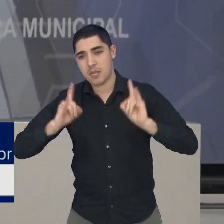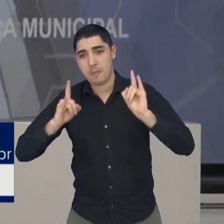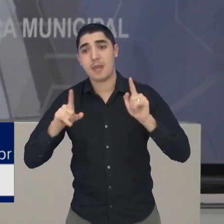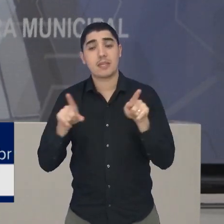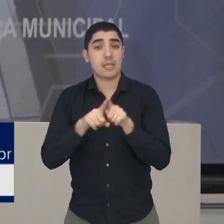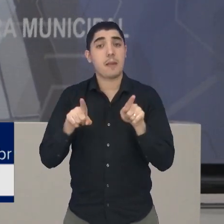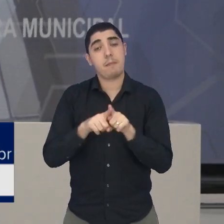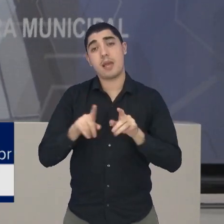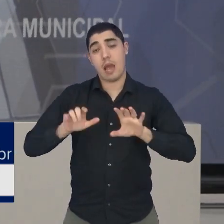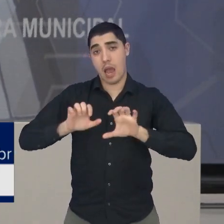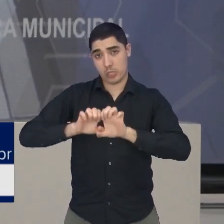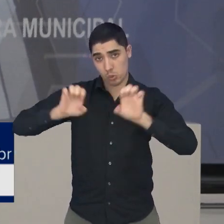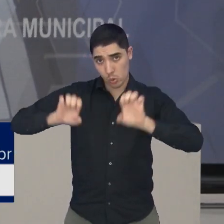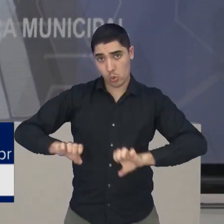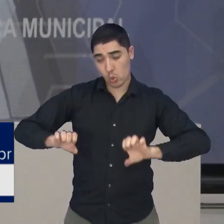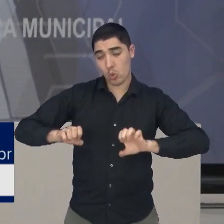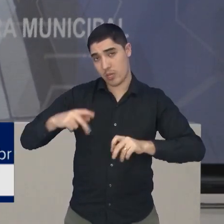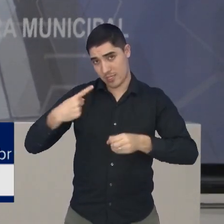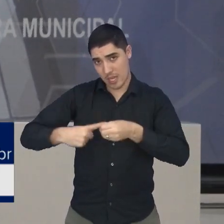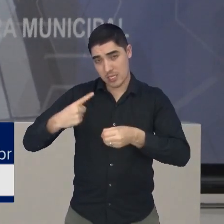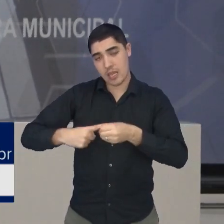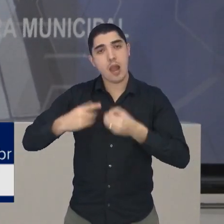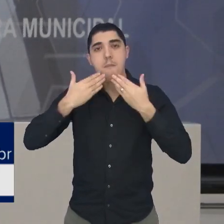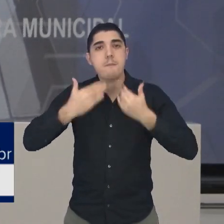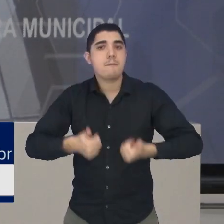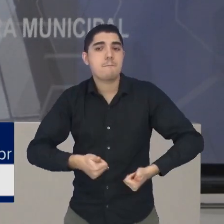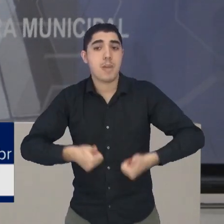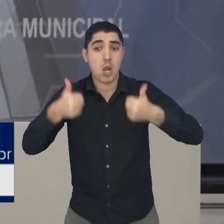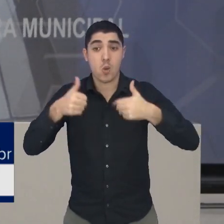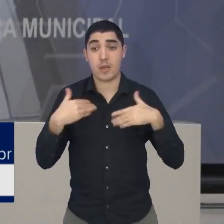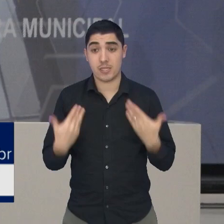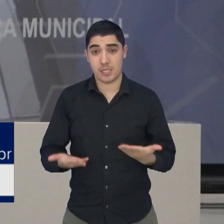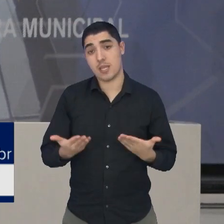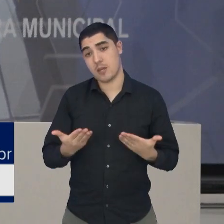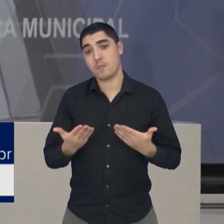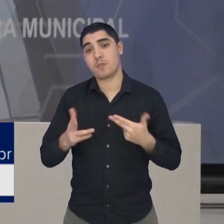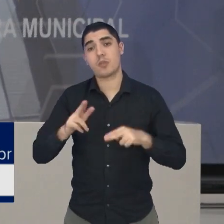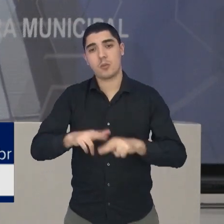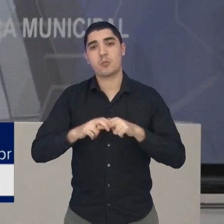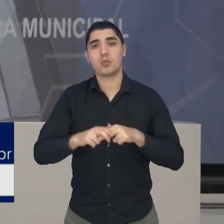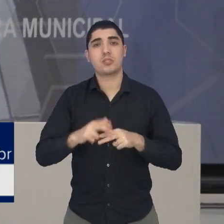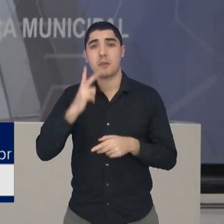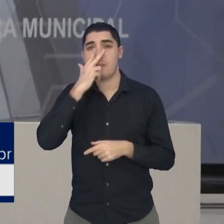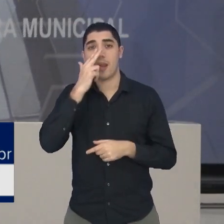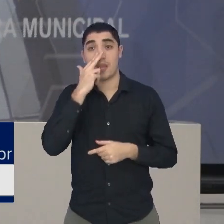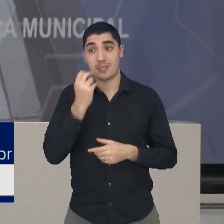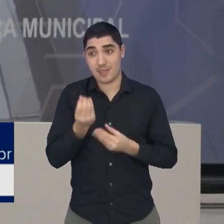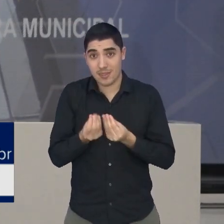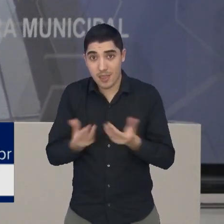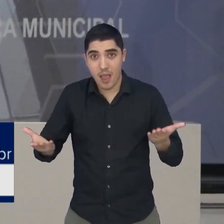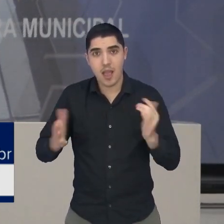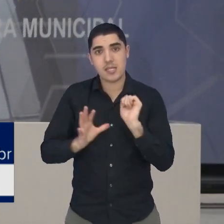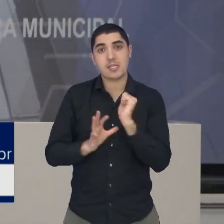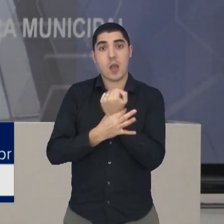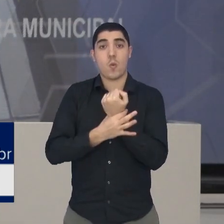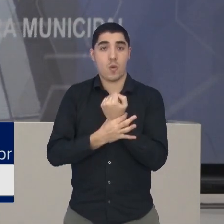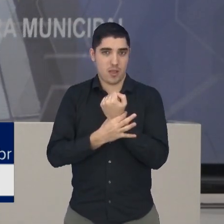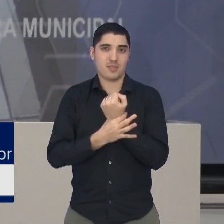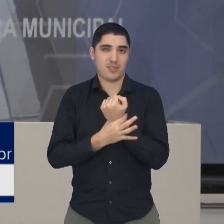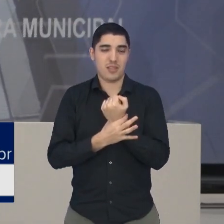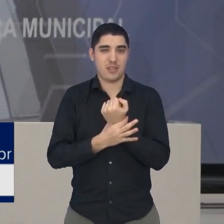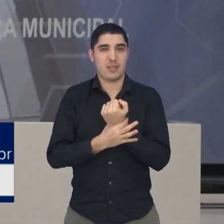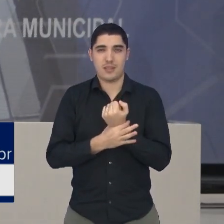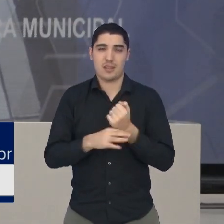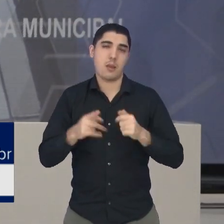infraestrutura pública. Porque quando você faz um prédio murado, além de você trazer muitas vezes insegurança para o bairro, porque você isola as pessoas